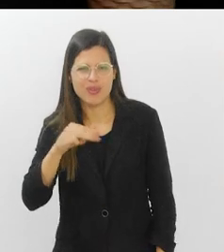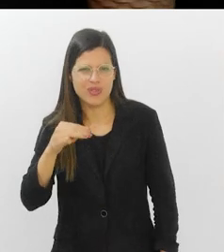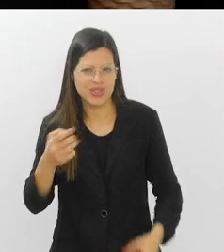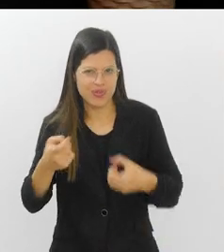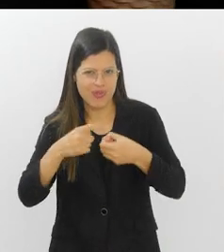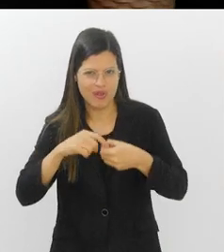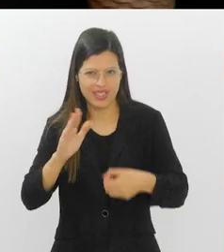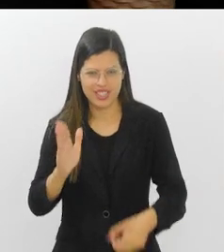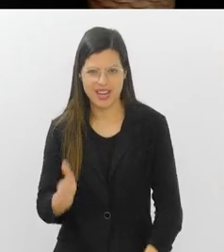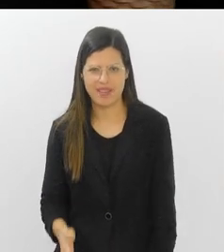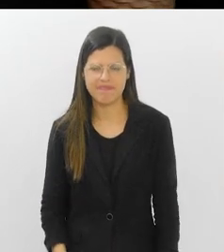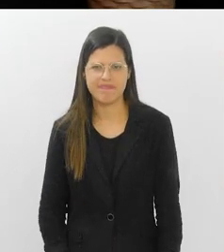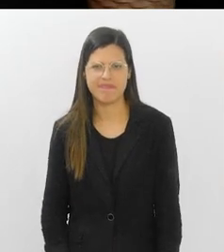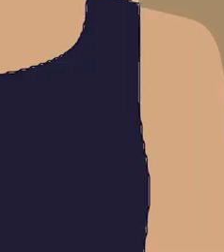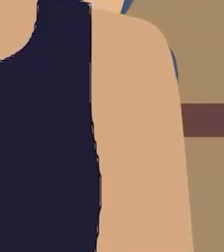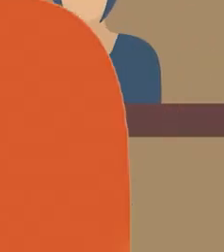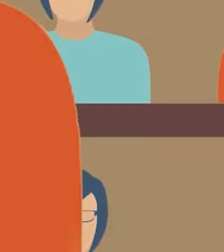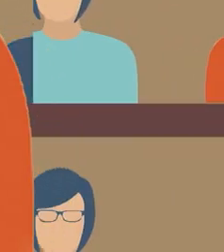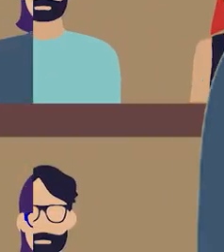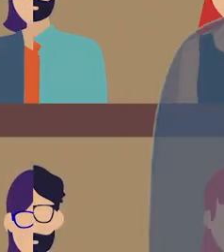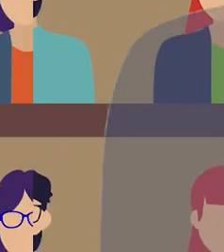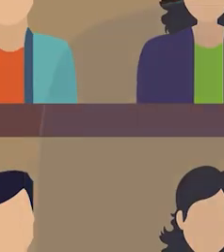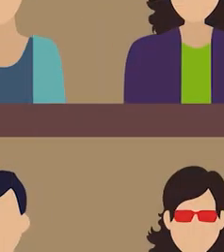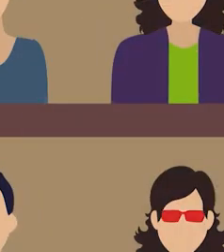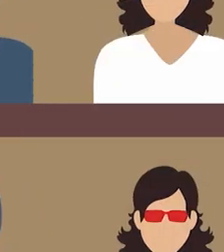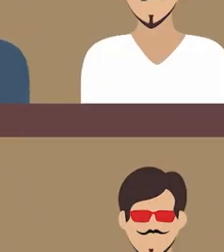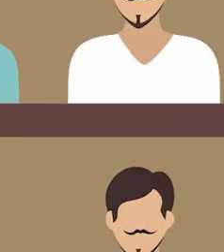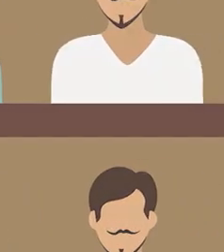é só um minutinho a gente volta já já